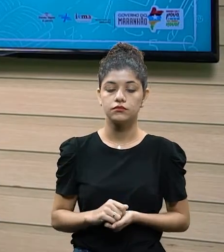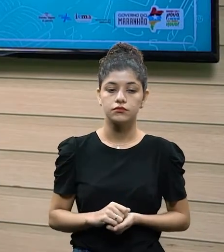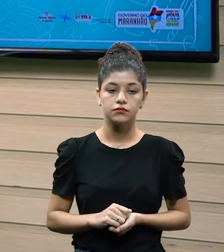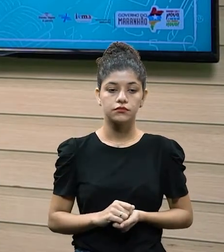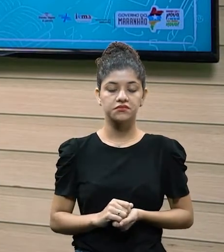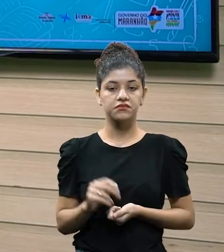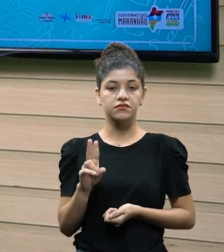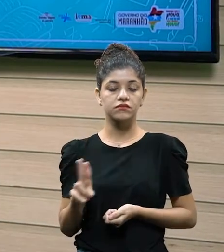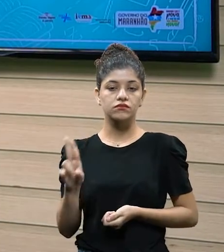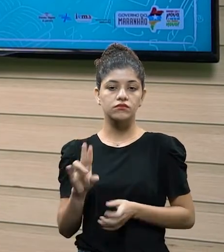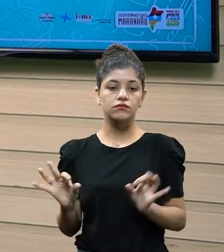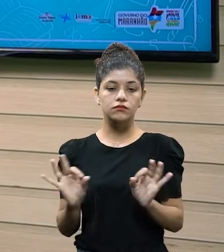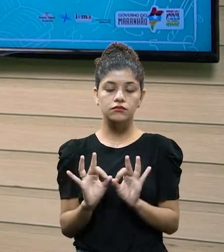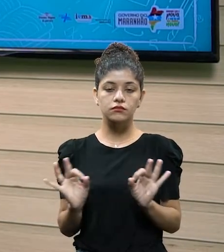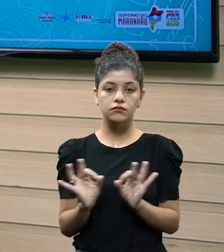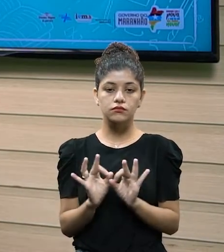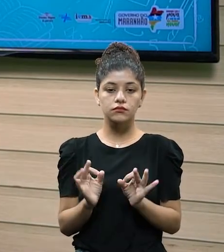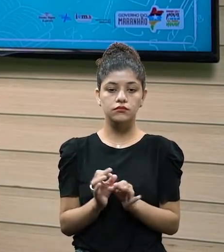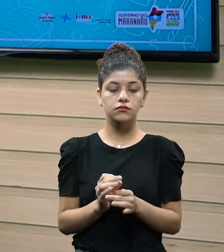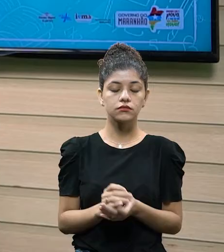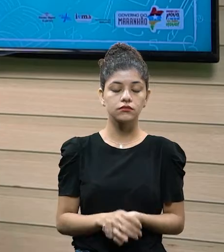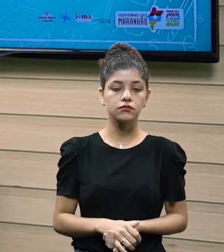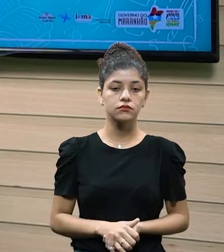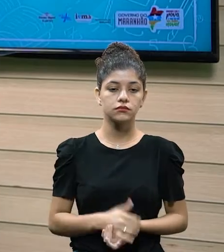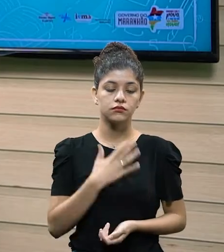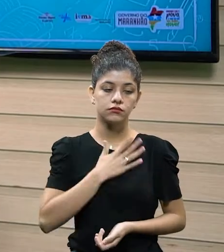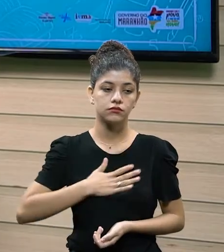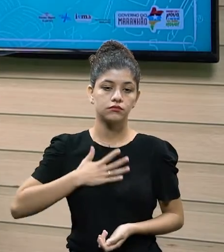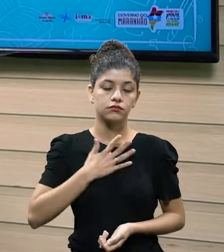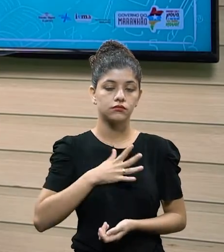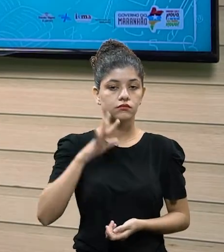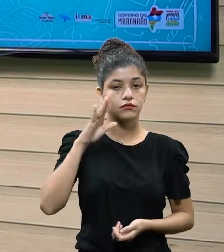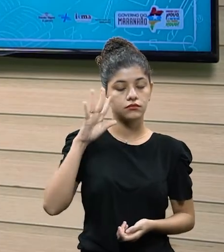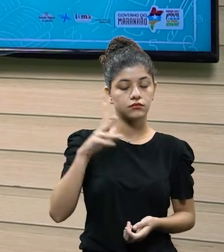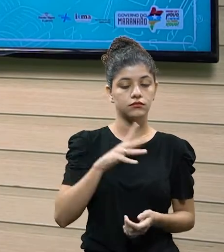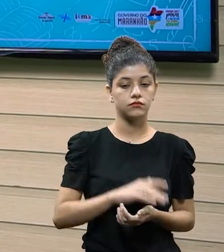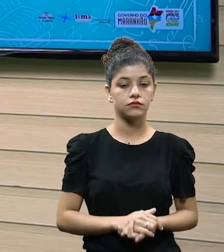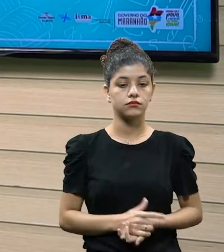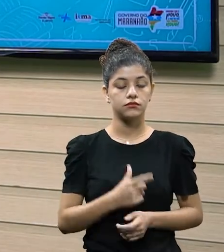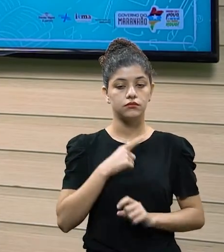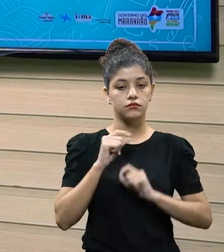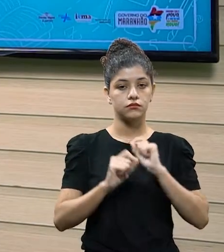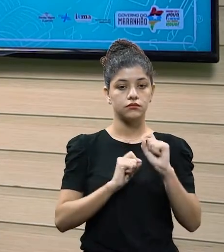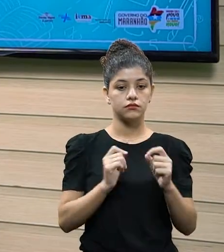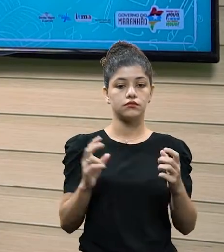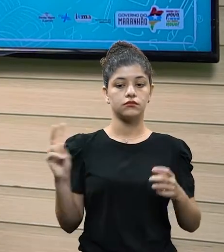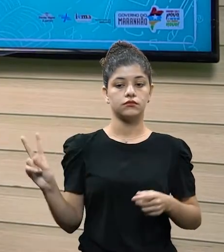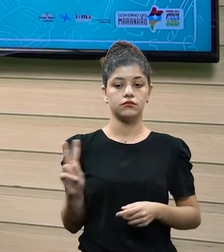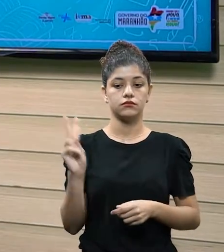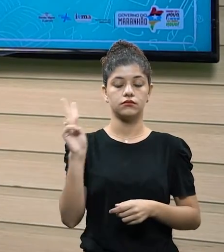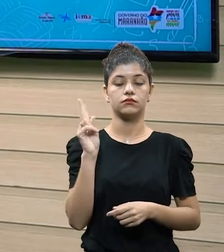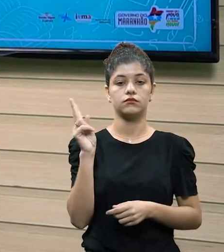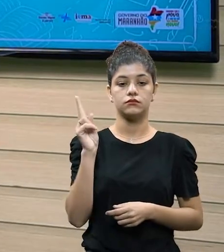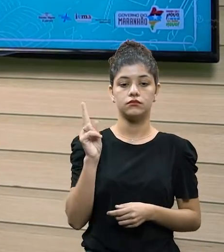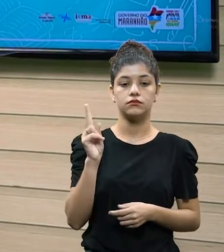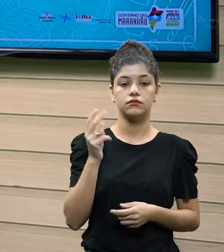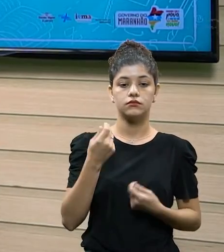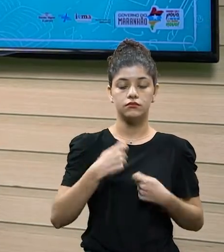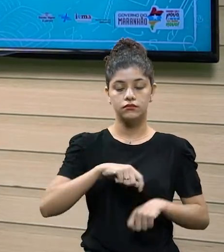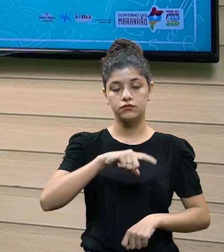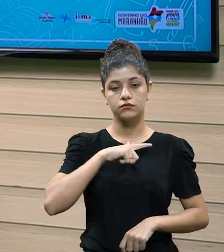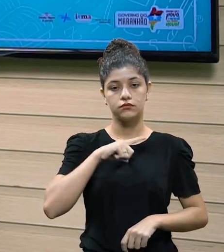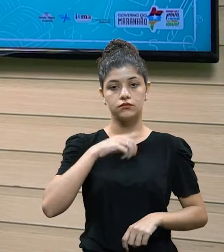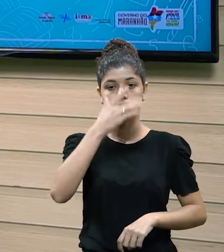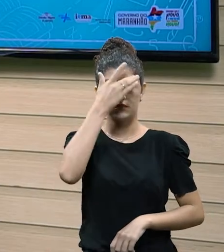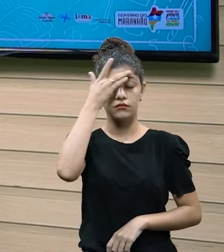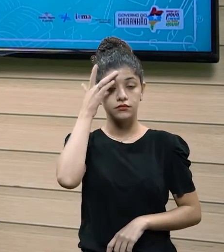desse mero consumo, realização de sonhos. E aí, essas marcas, né, e outras, hoje elas têm muitos valores no mercado, mas por quê? Porque tem pessoas